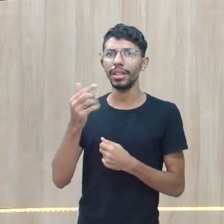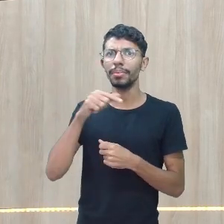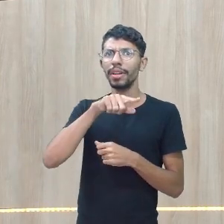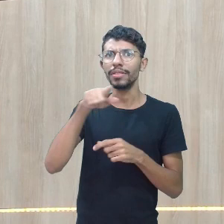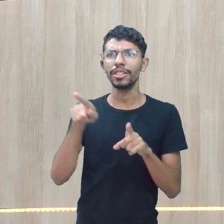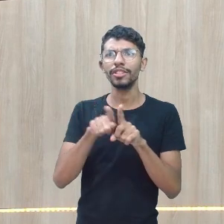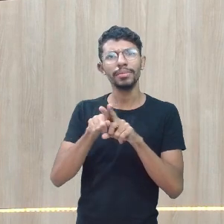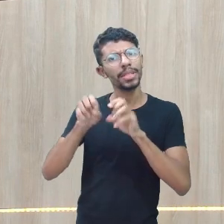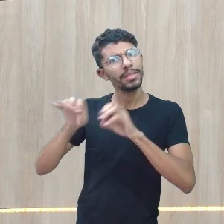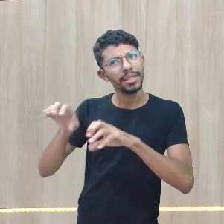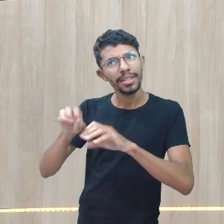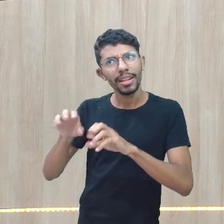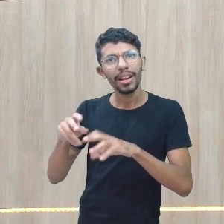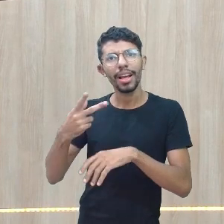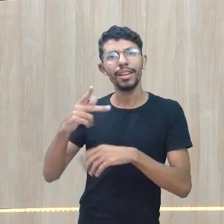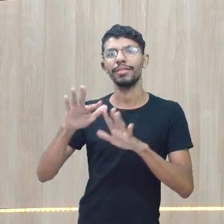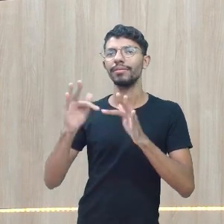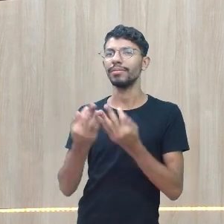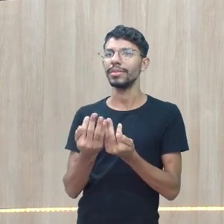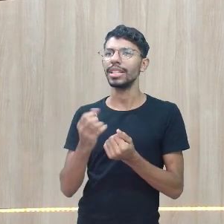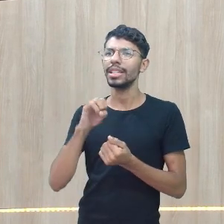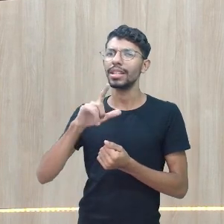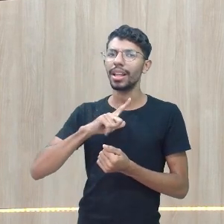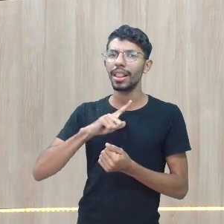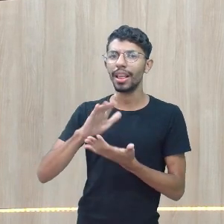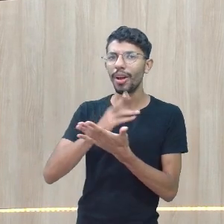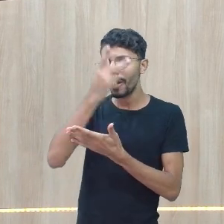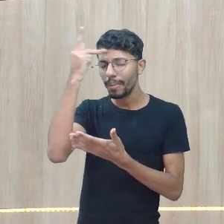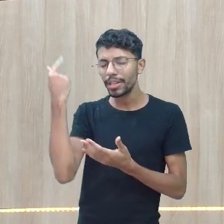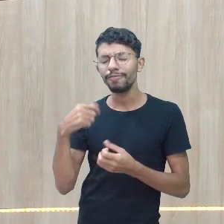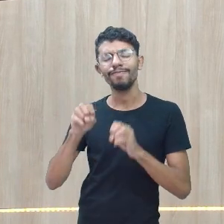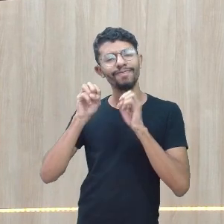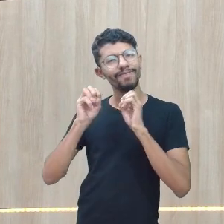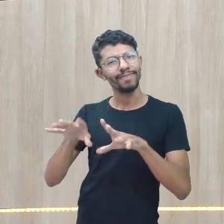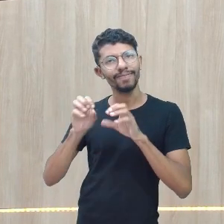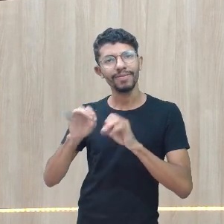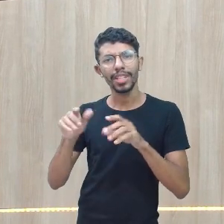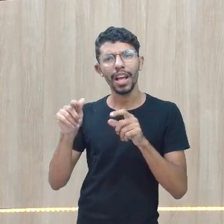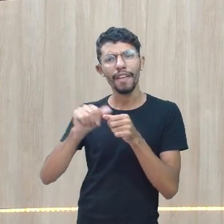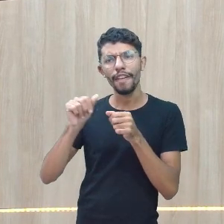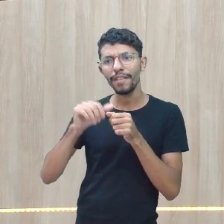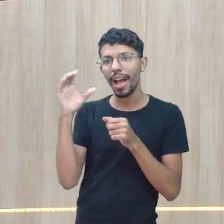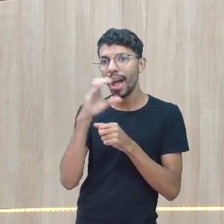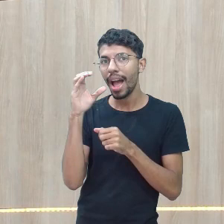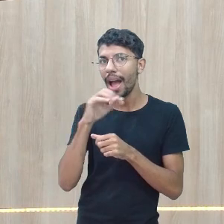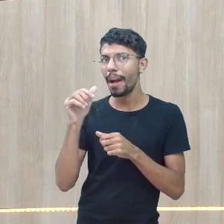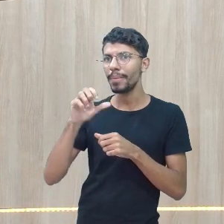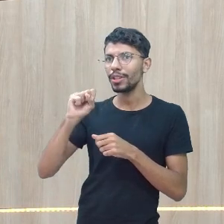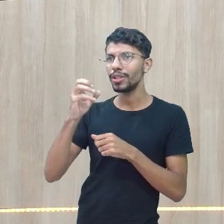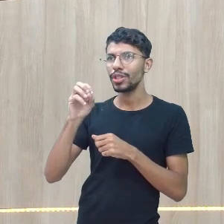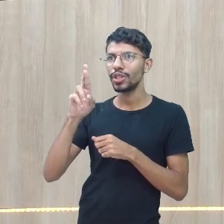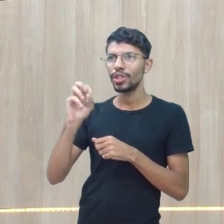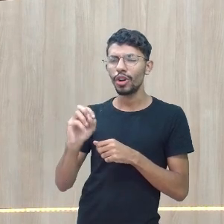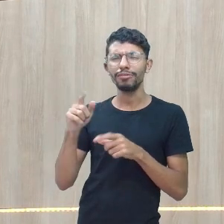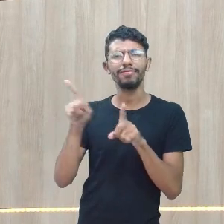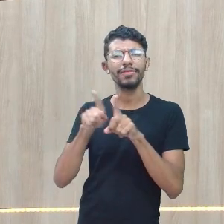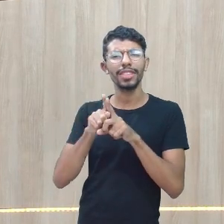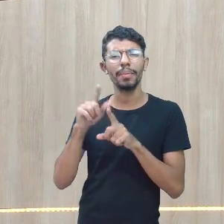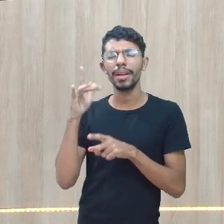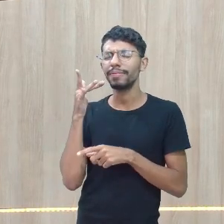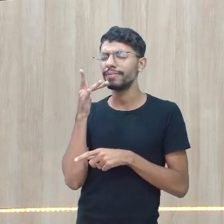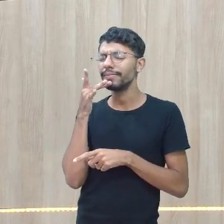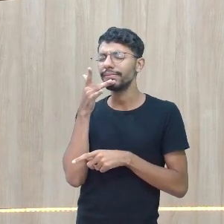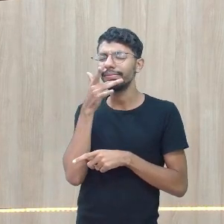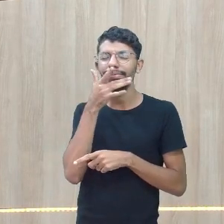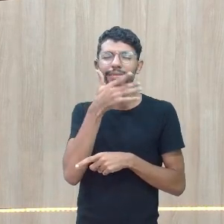ensinarem. Né? Se tem alguém aí, passa aí, faz rapidinho esse soro caseiro e é delicioso. Quem quiser provar,